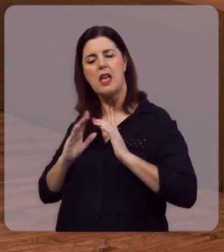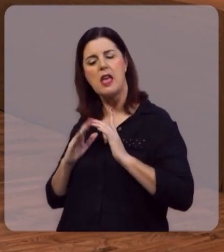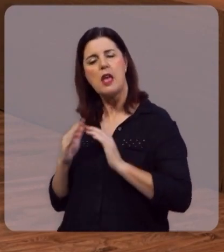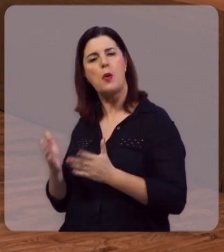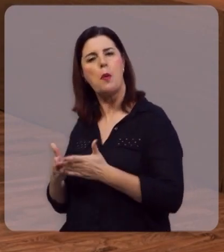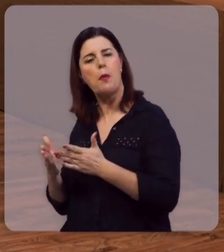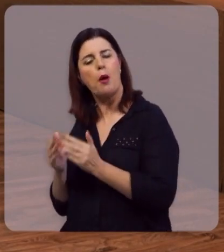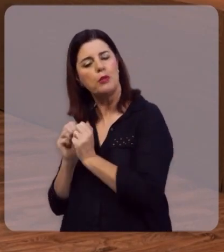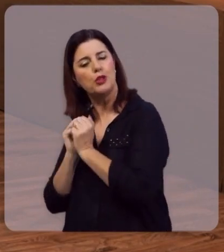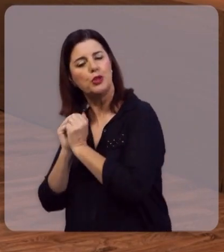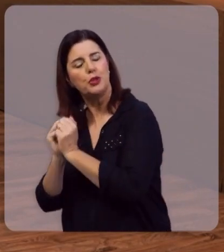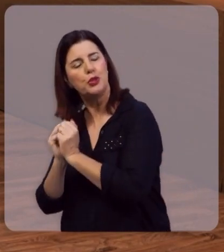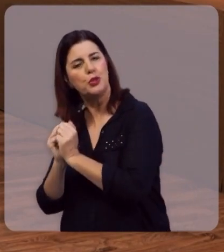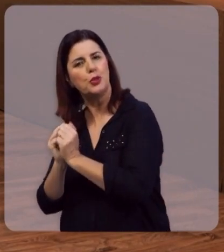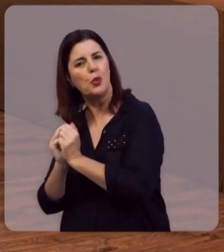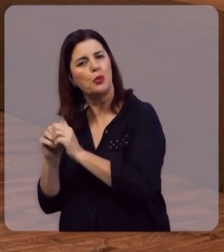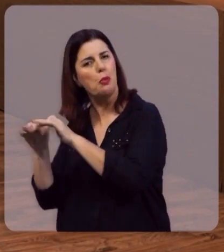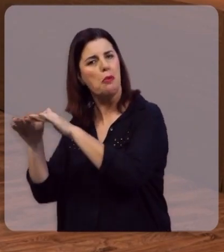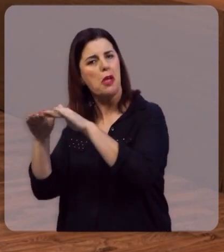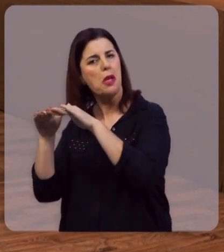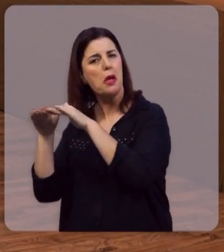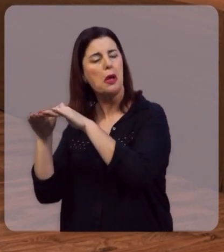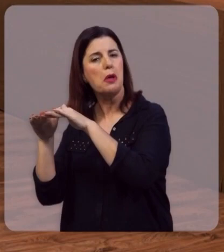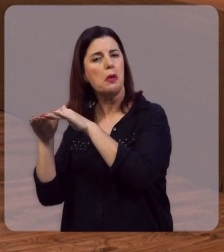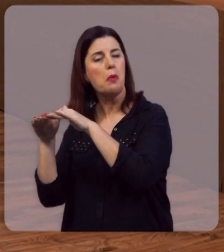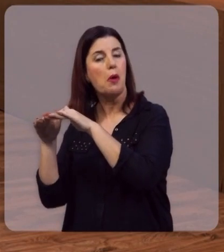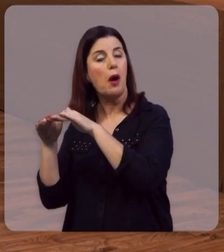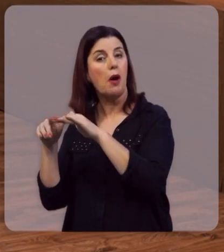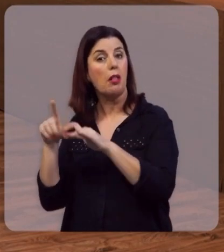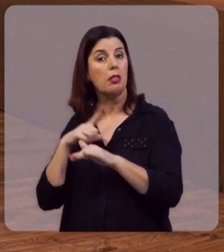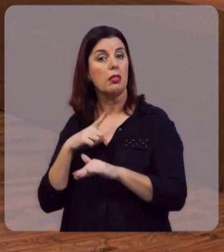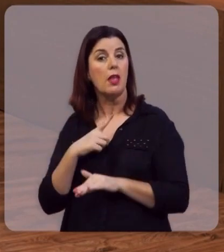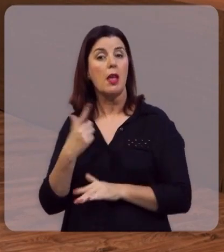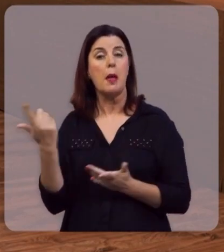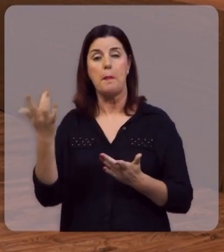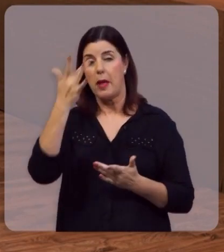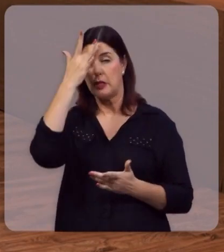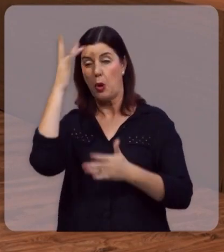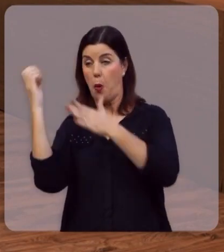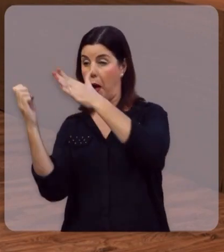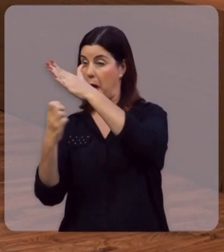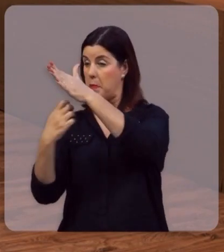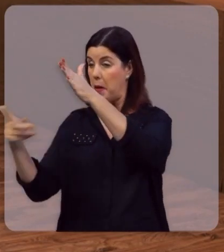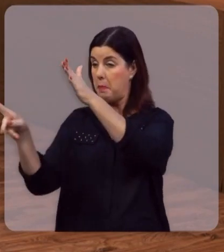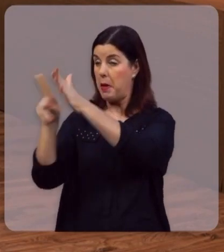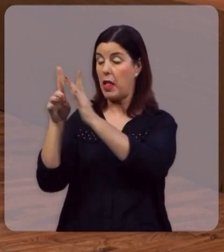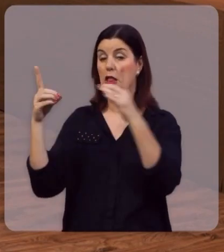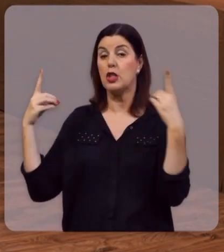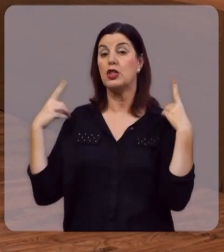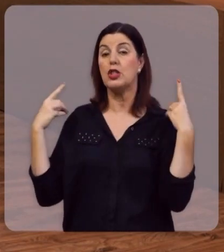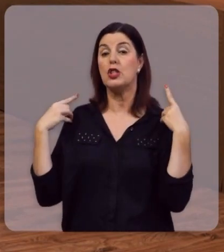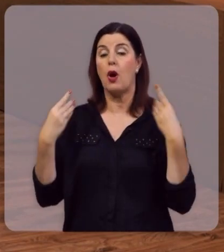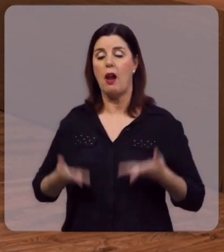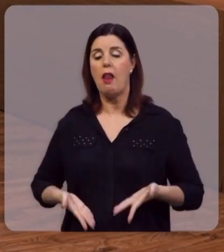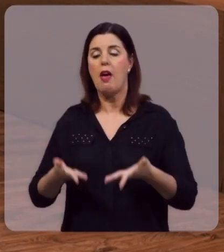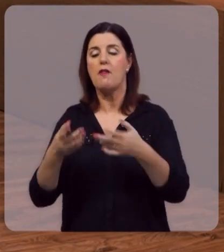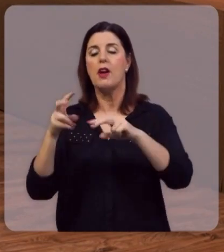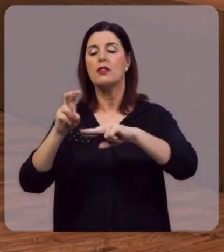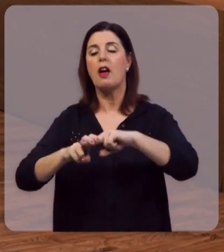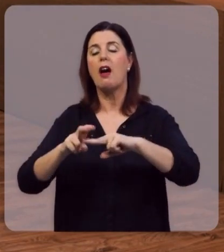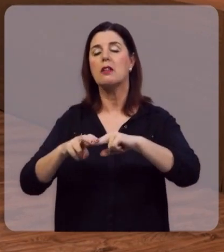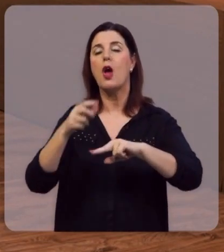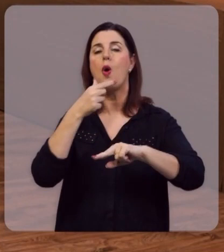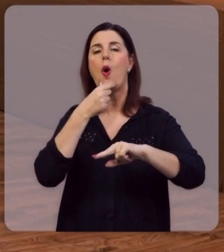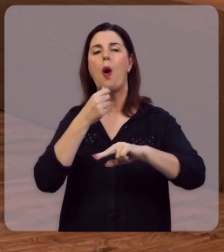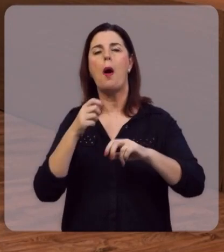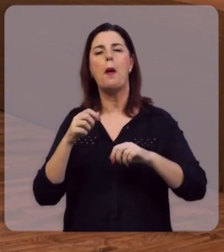sentado lado a lado e eles são absolutamente iguais. Na igreja de Deus você tem o maior empresário da cidade, que é um diácono, está carregando cadeira para o